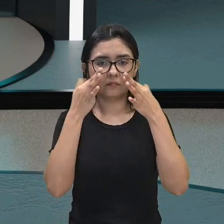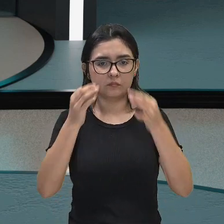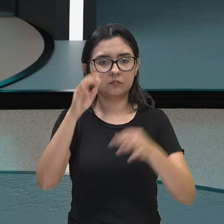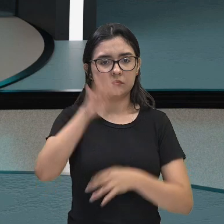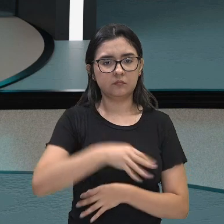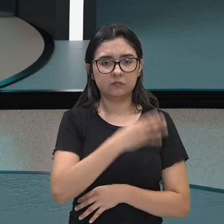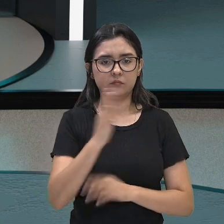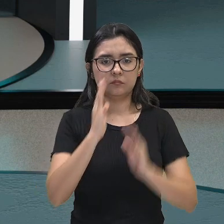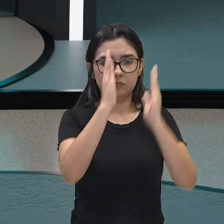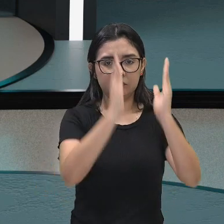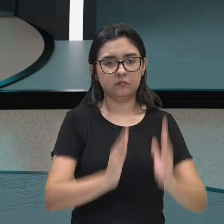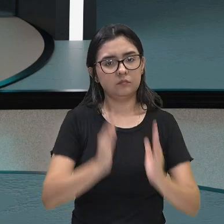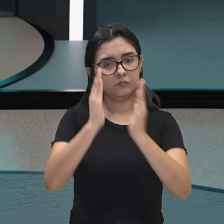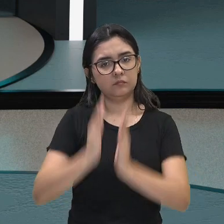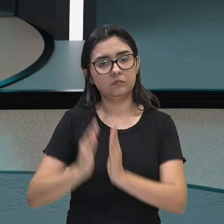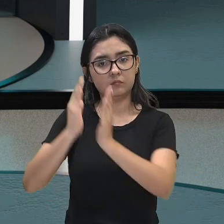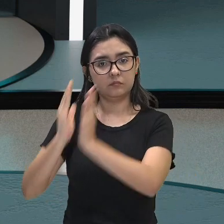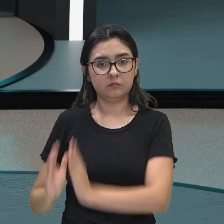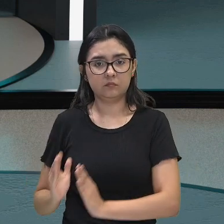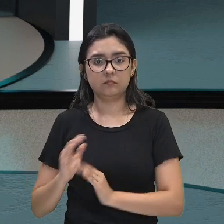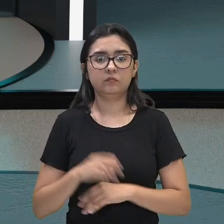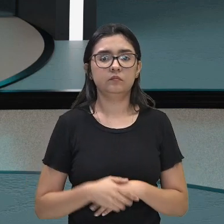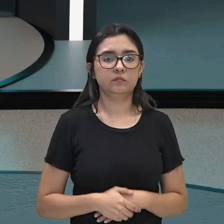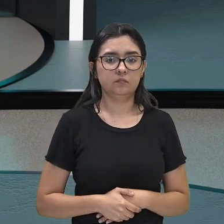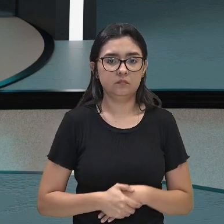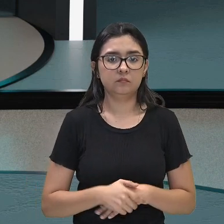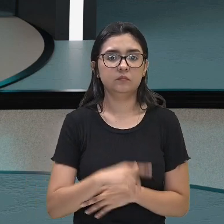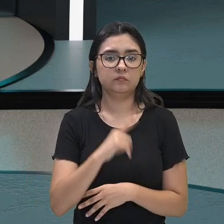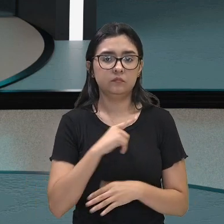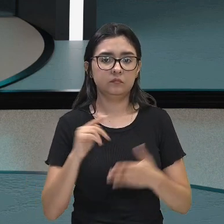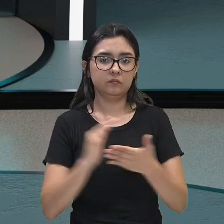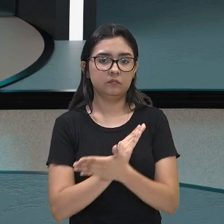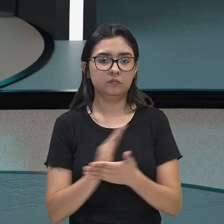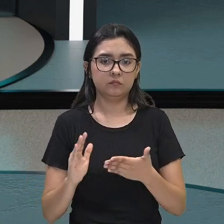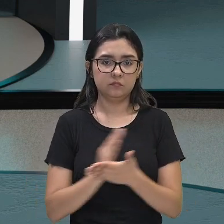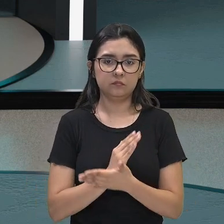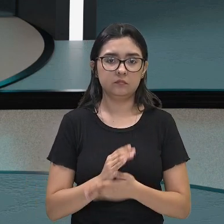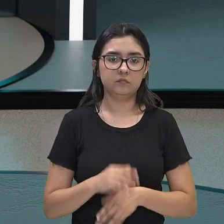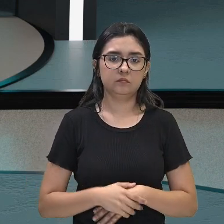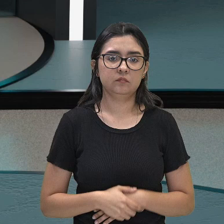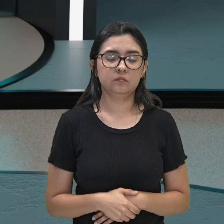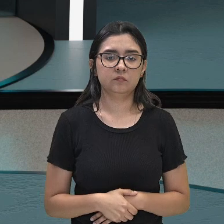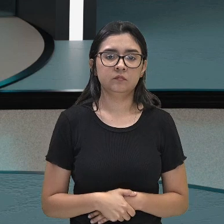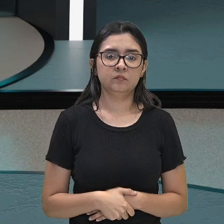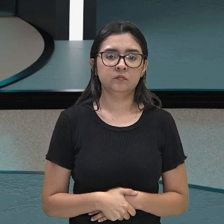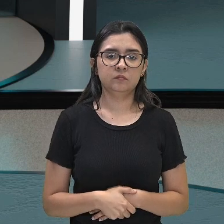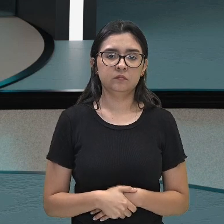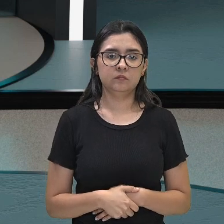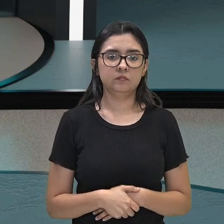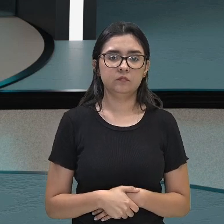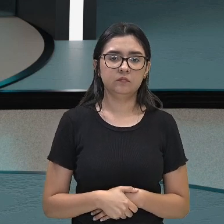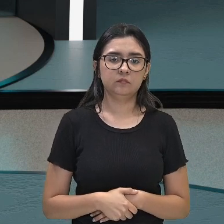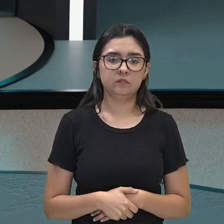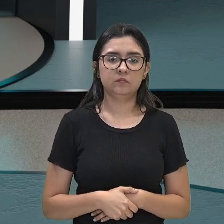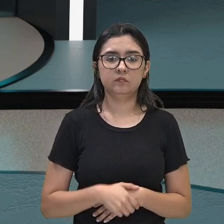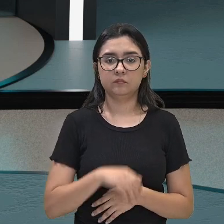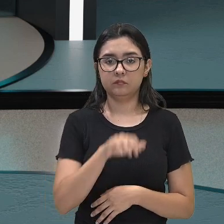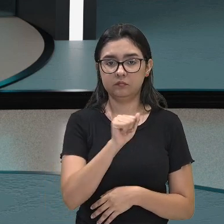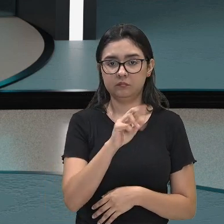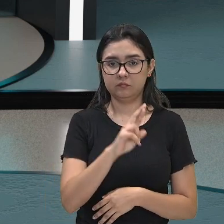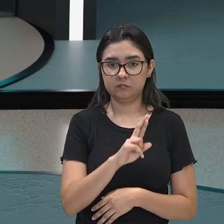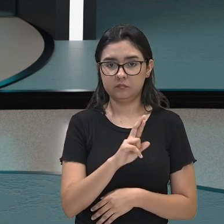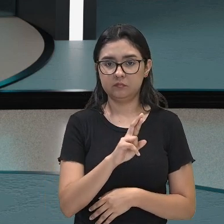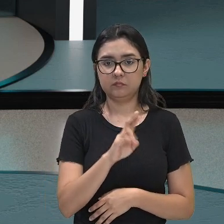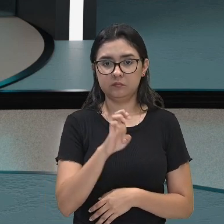quadro é que nós temos ER igual a IR, não é verdade? Isso quer dizer, meus amores,